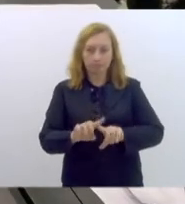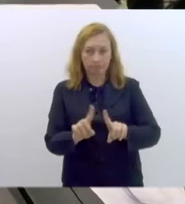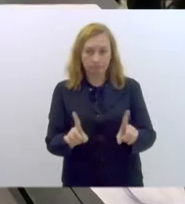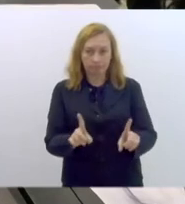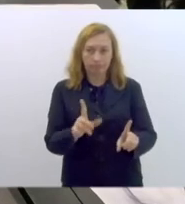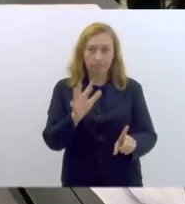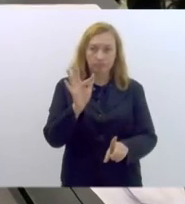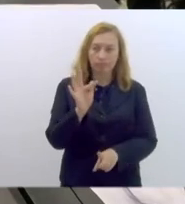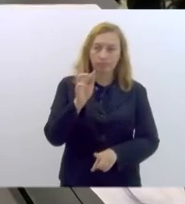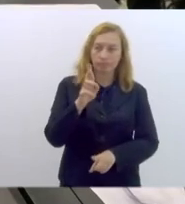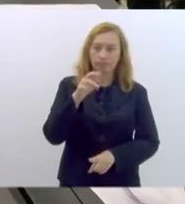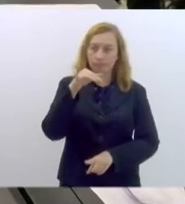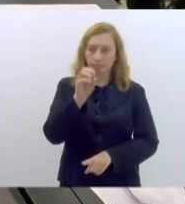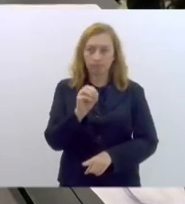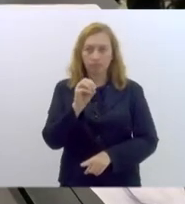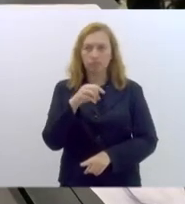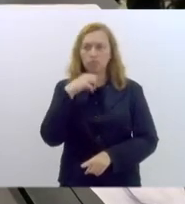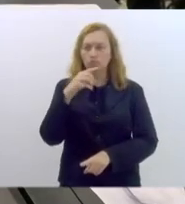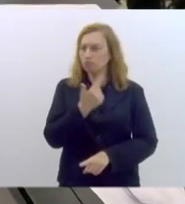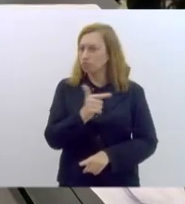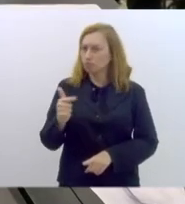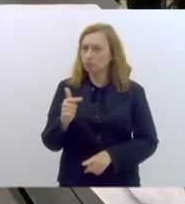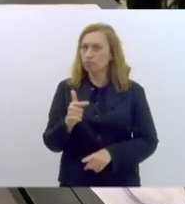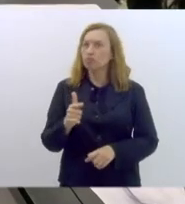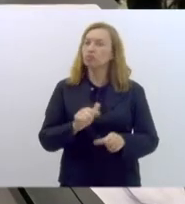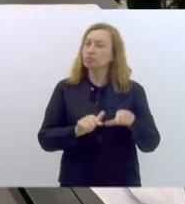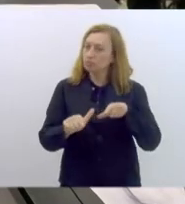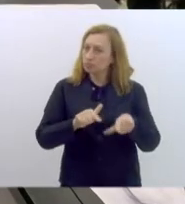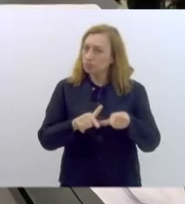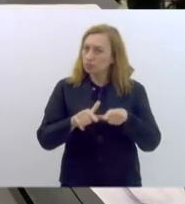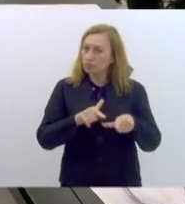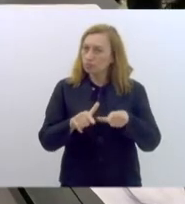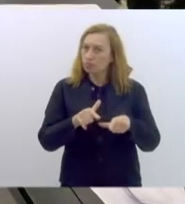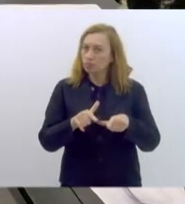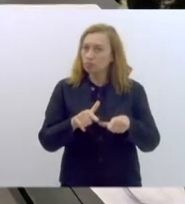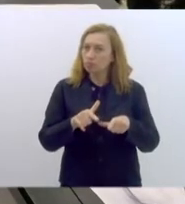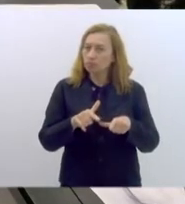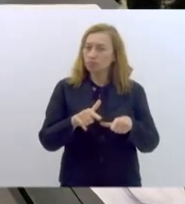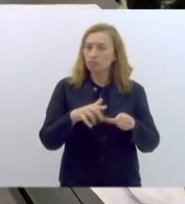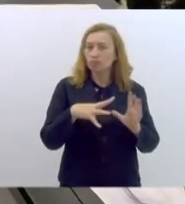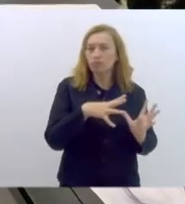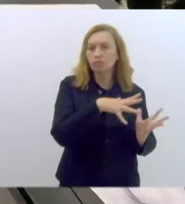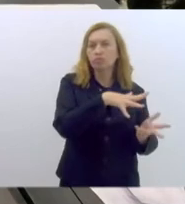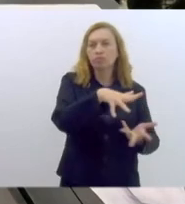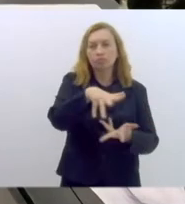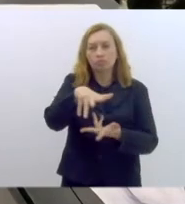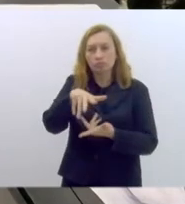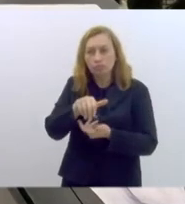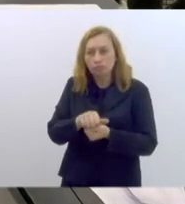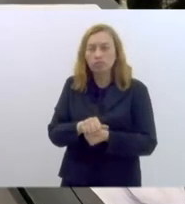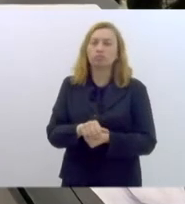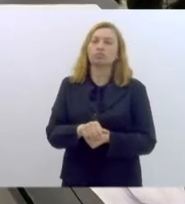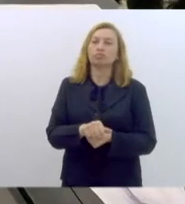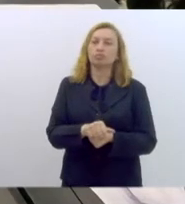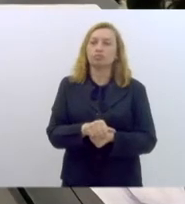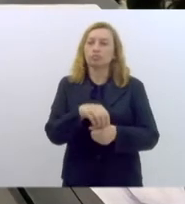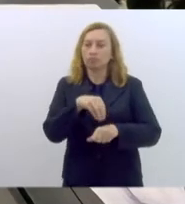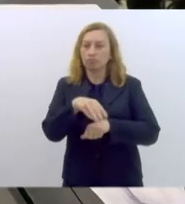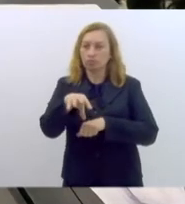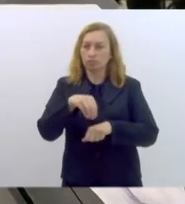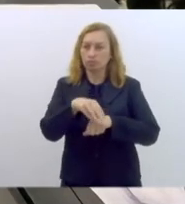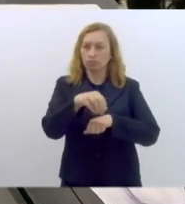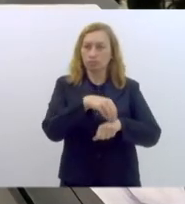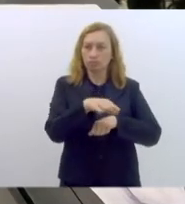nenhum de nós tem dúvida. A gente falou aqui que a gente está trabalhando com um mundo que pudesse ser projetado Sim. com os indicadores do